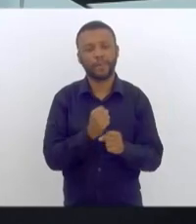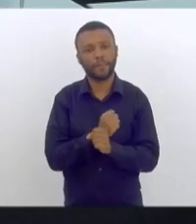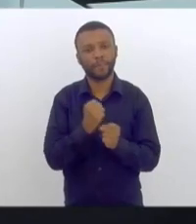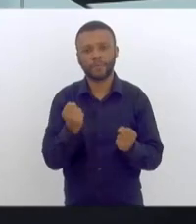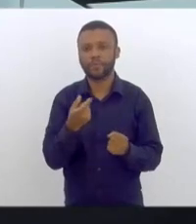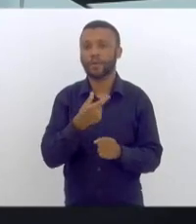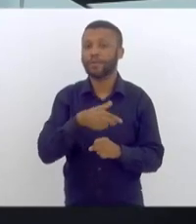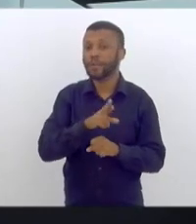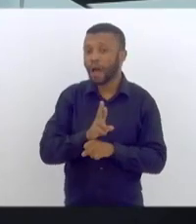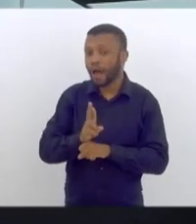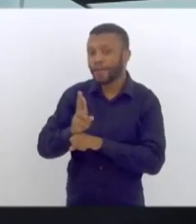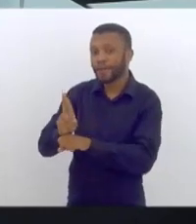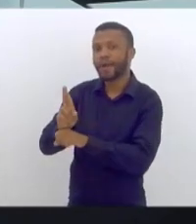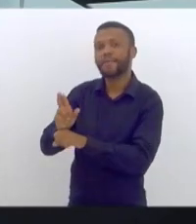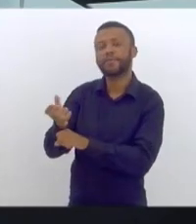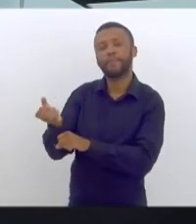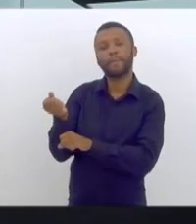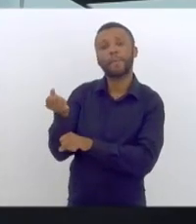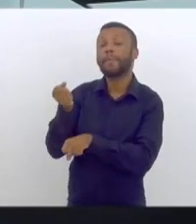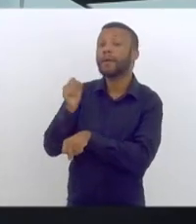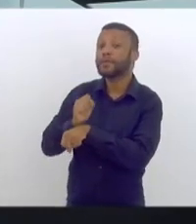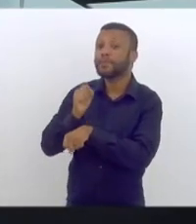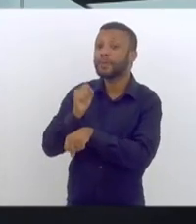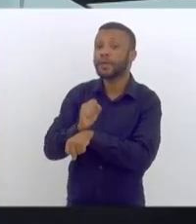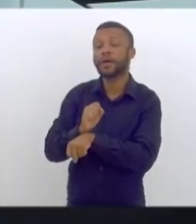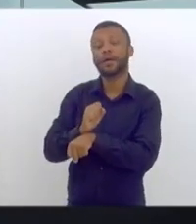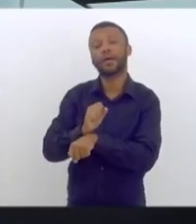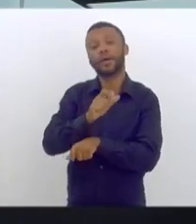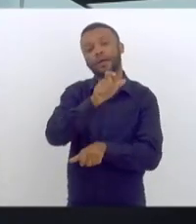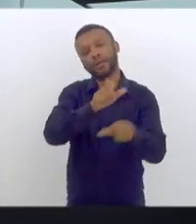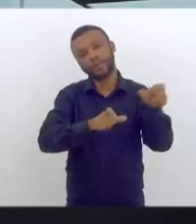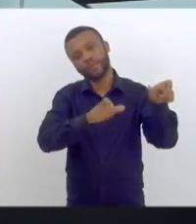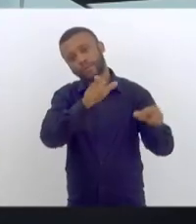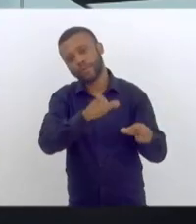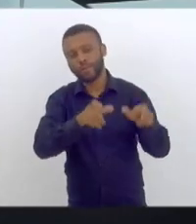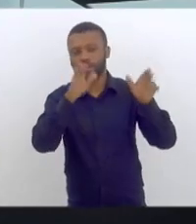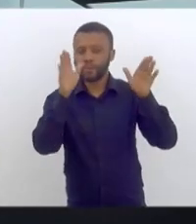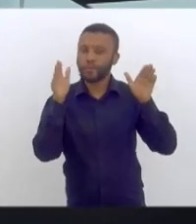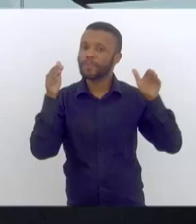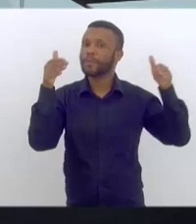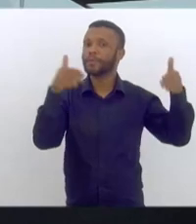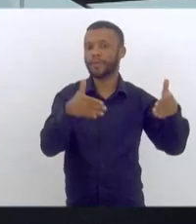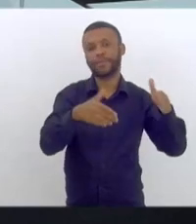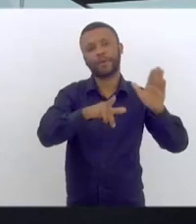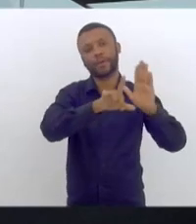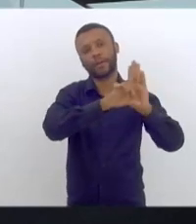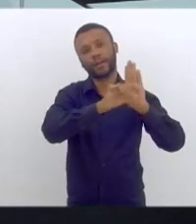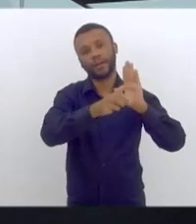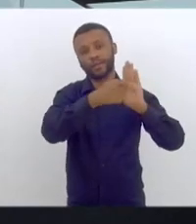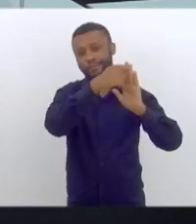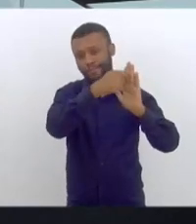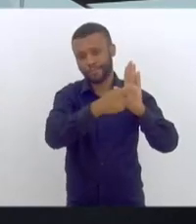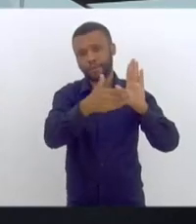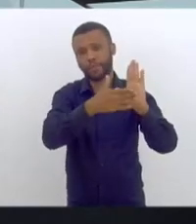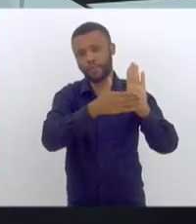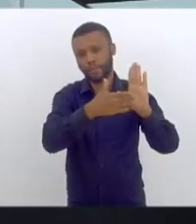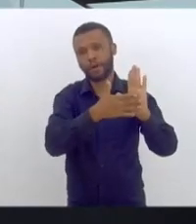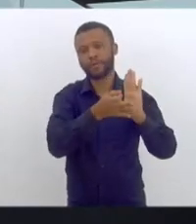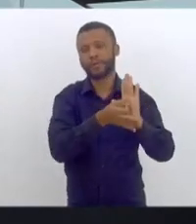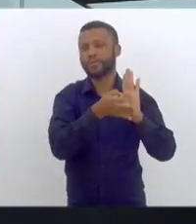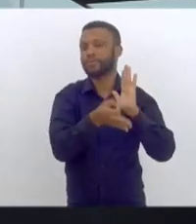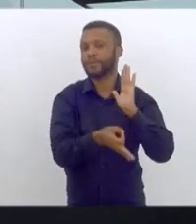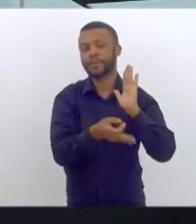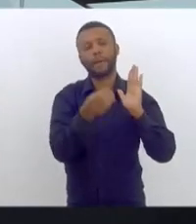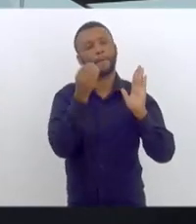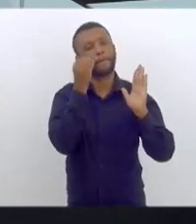recurso é para esperar chegarem essas pessoas específicas que a lei nessa redação de proposta de emenda prevê